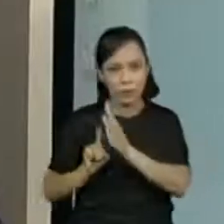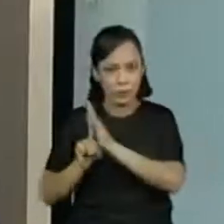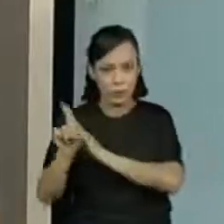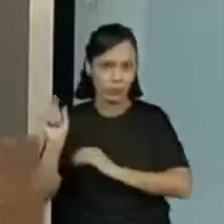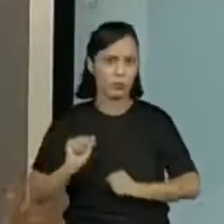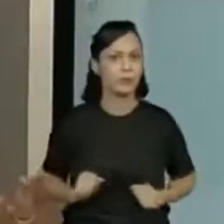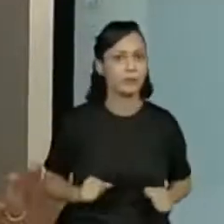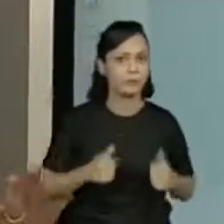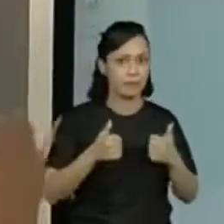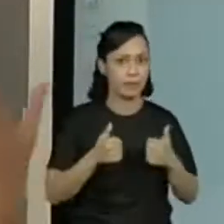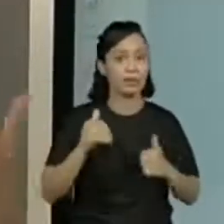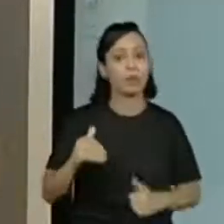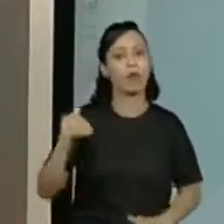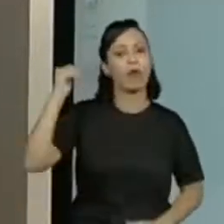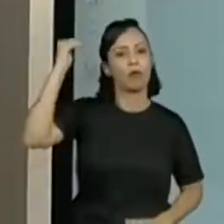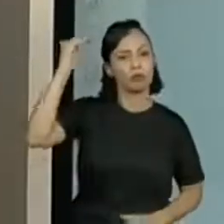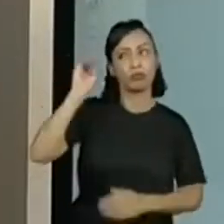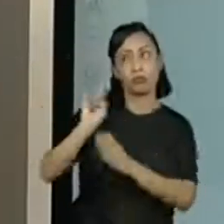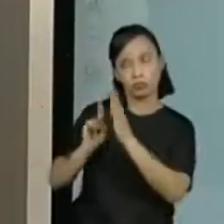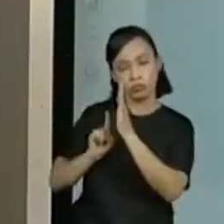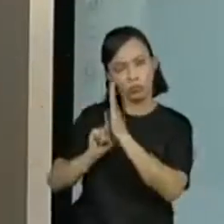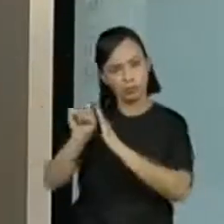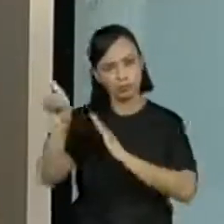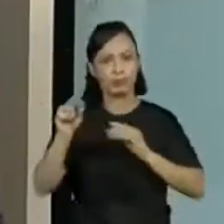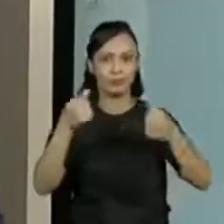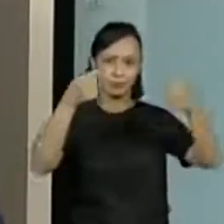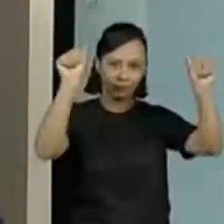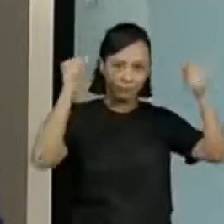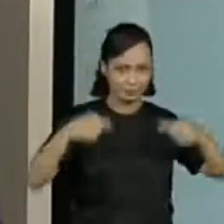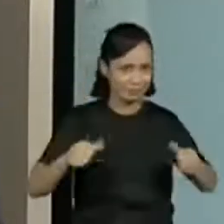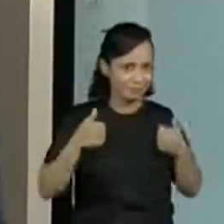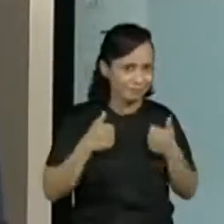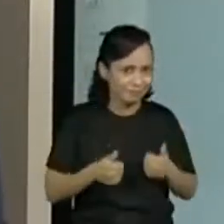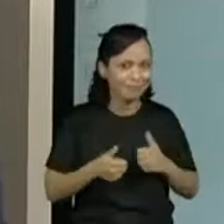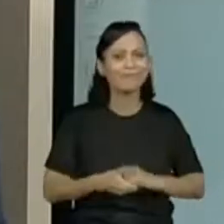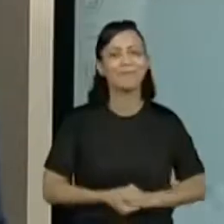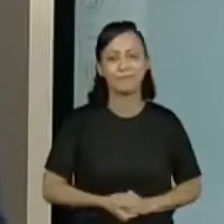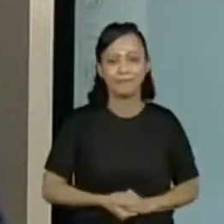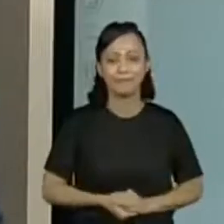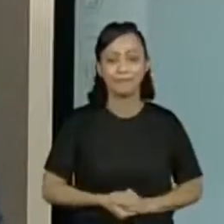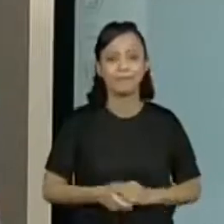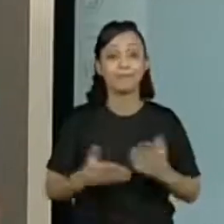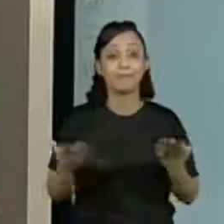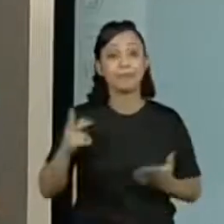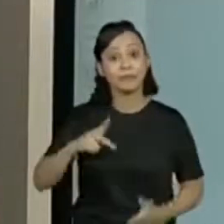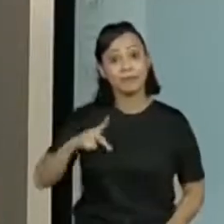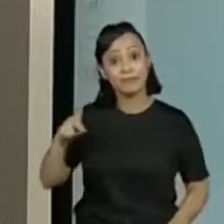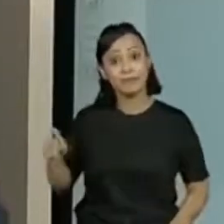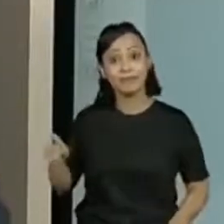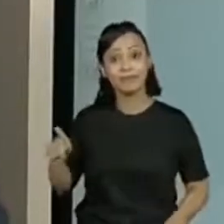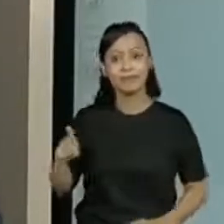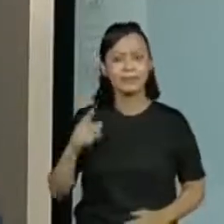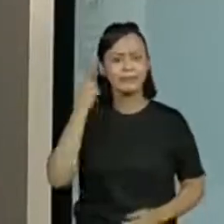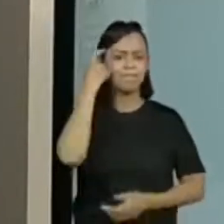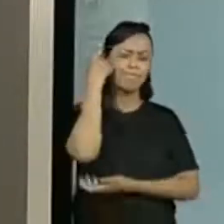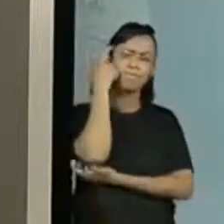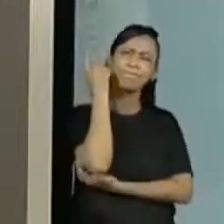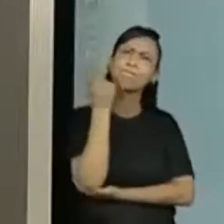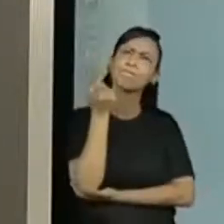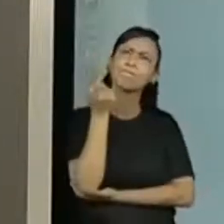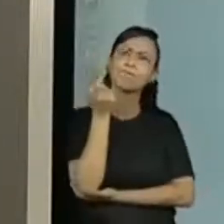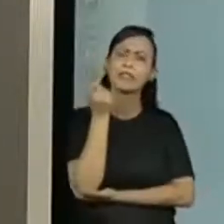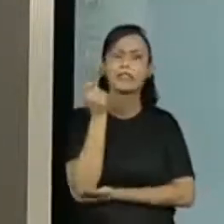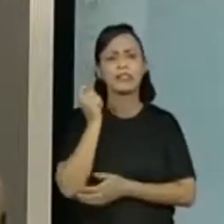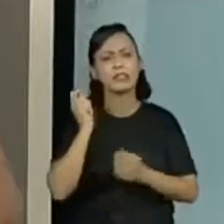saber então ajuda de um um adulto é muito importante nesse momento aí por isso a professora Kelly Tem soro conjunto com